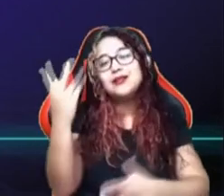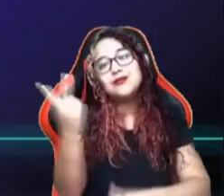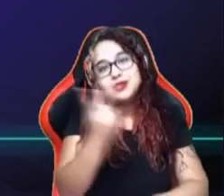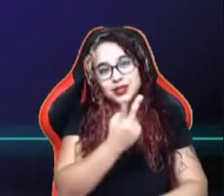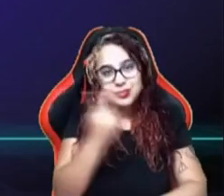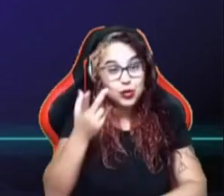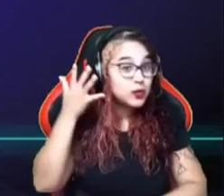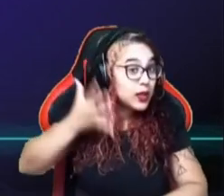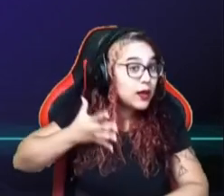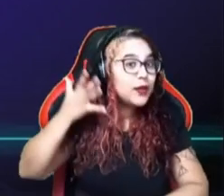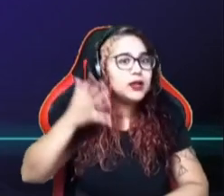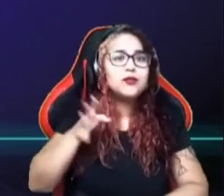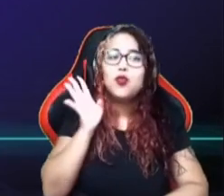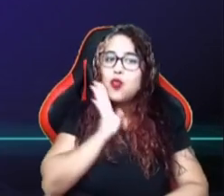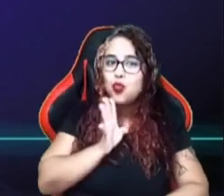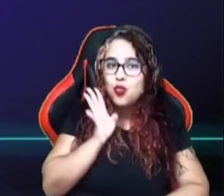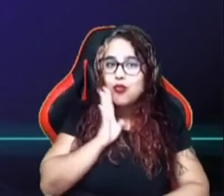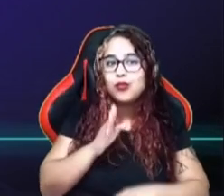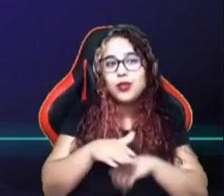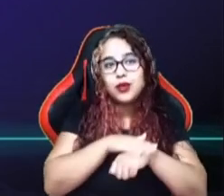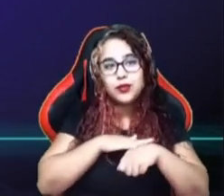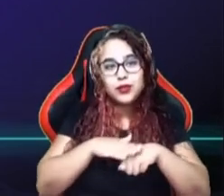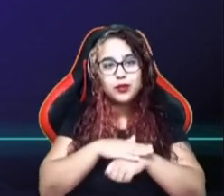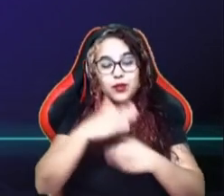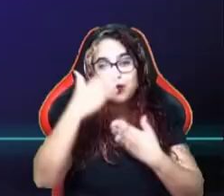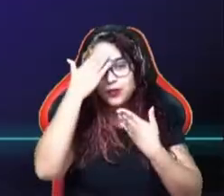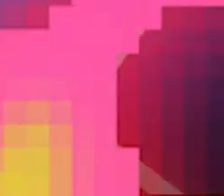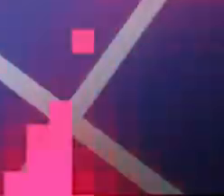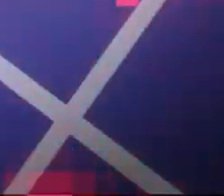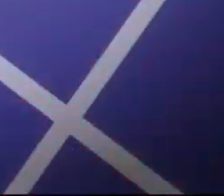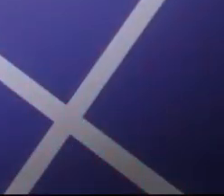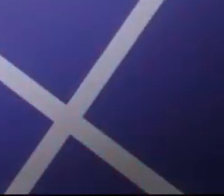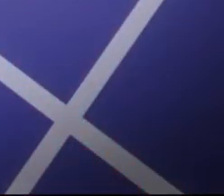pela palestra. Foi muito legal o papo. Vários aprendizados.